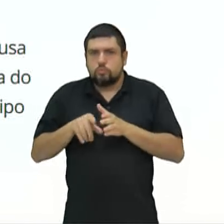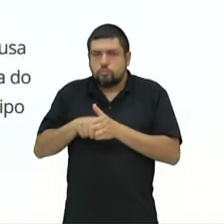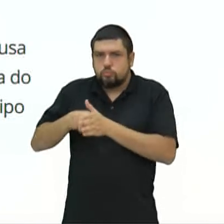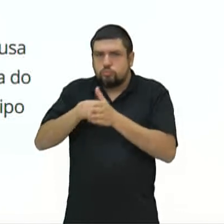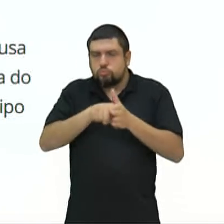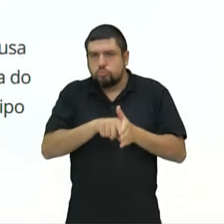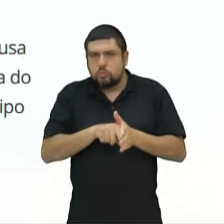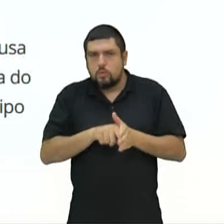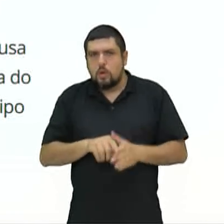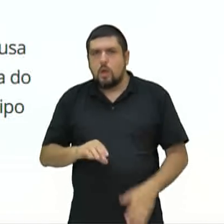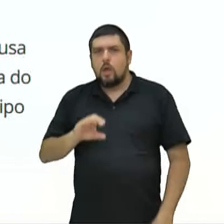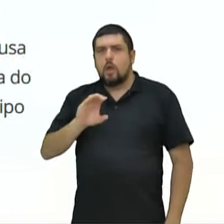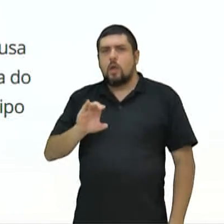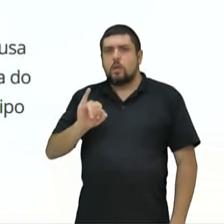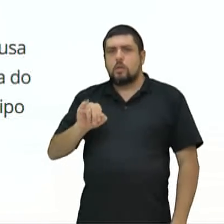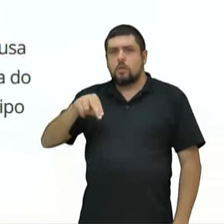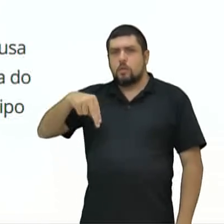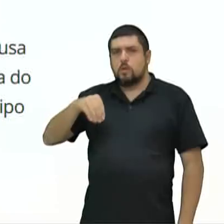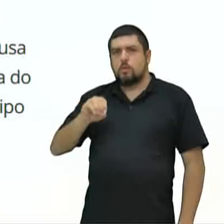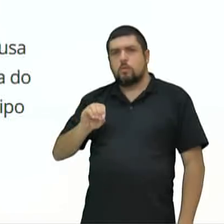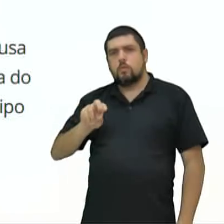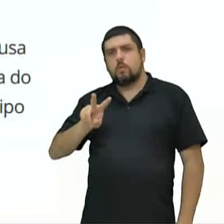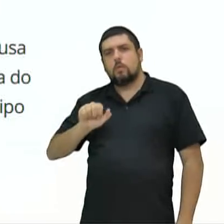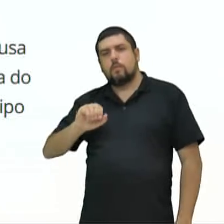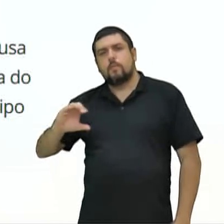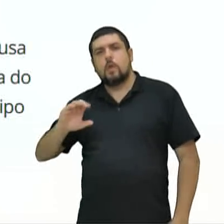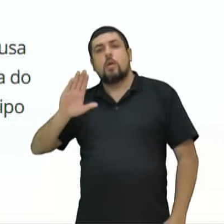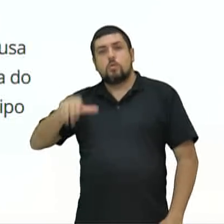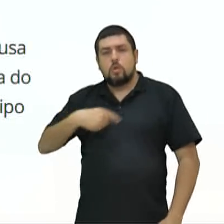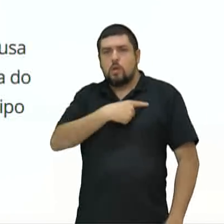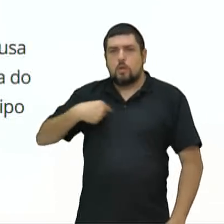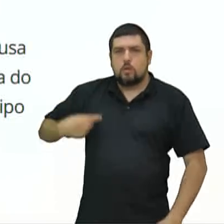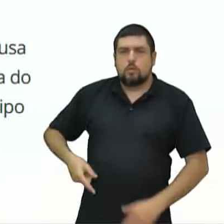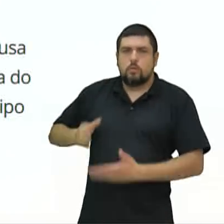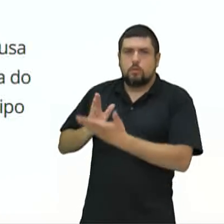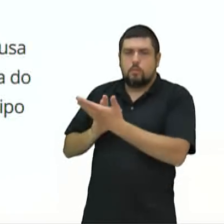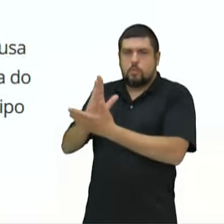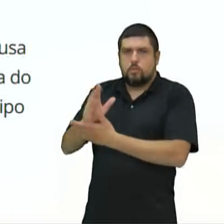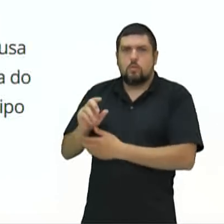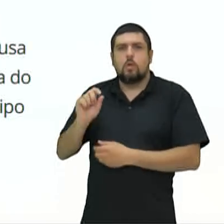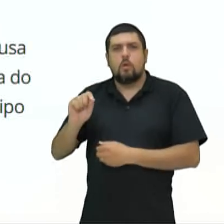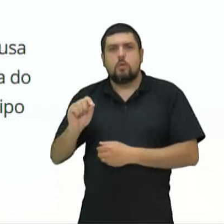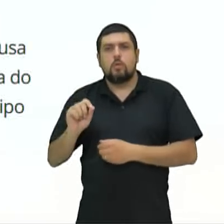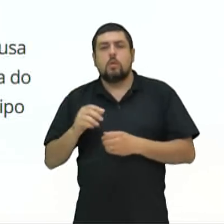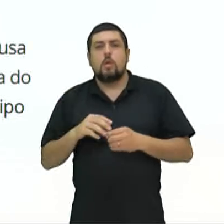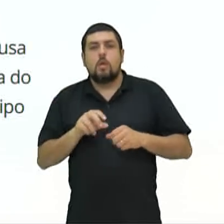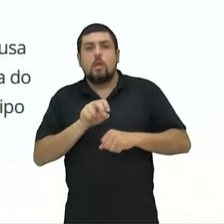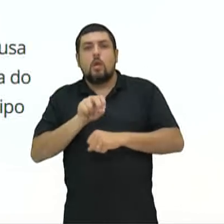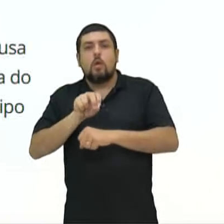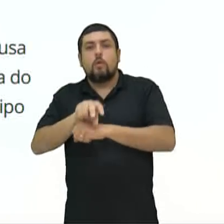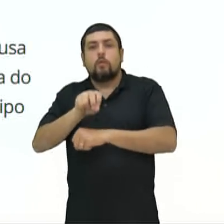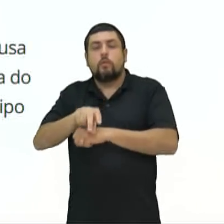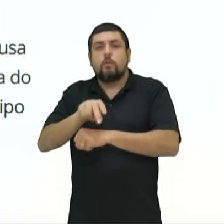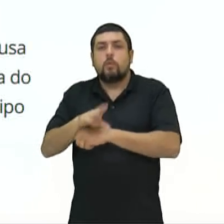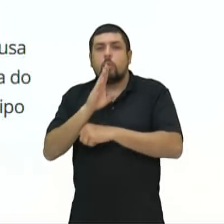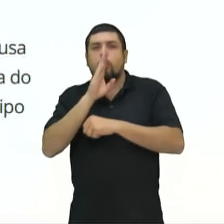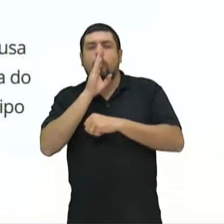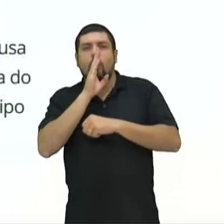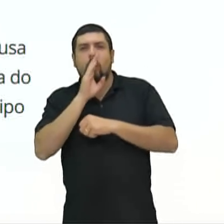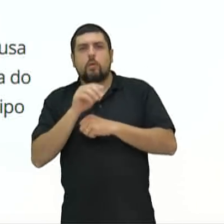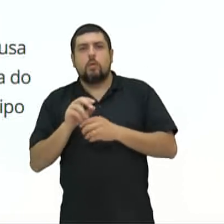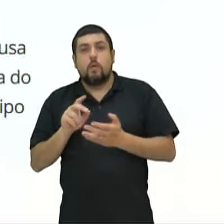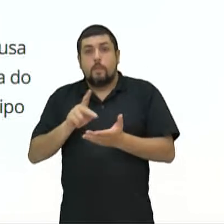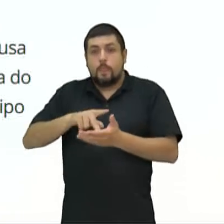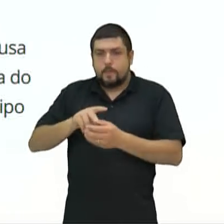Sinovac já foi aprovada para testes clínicos na China. Ela usa uma versão de vírus inativado. Isso quer dizer que não há a presença